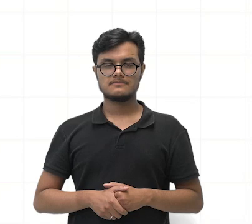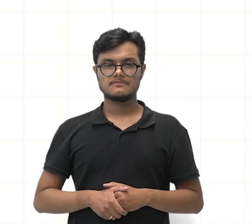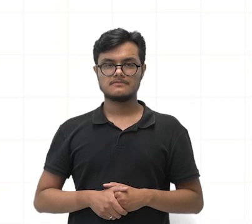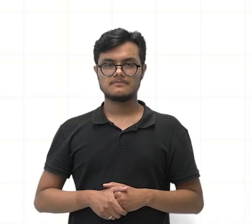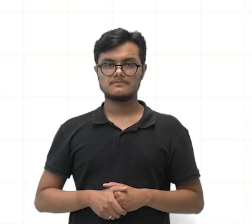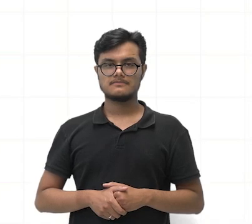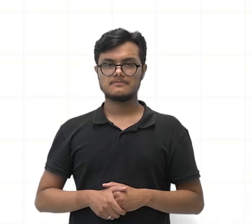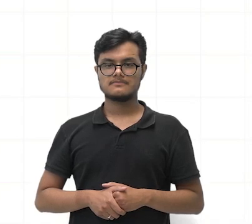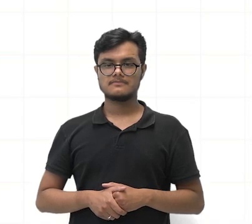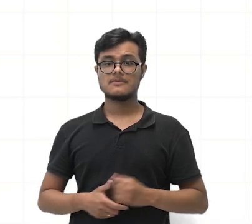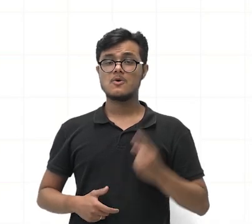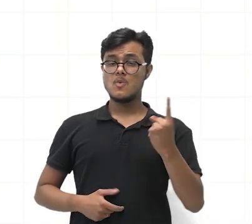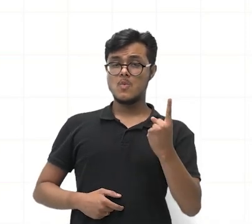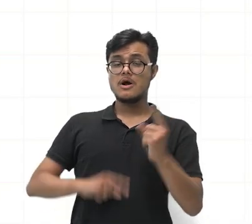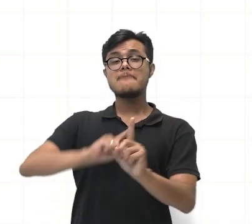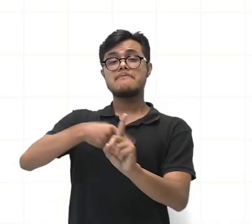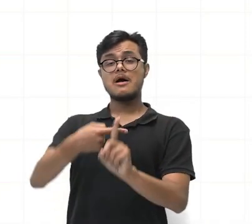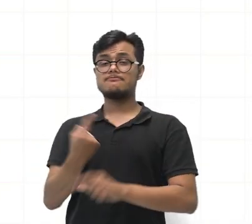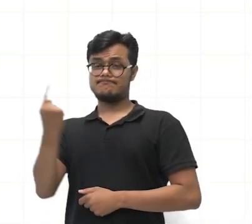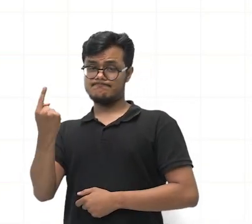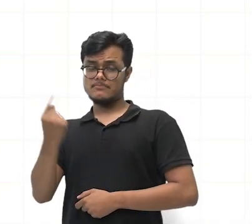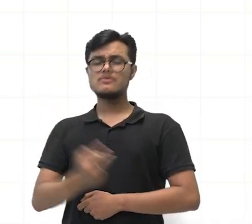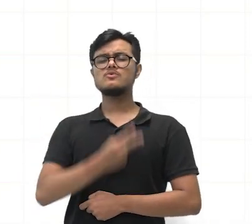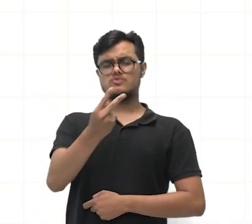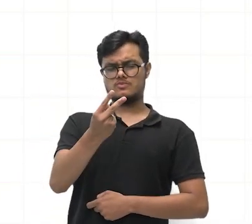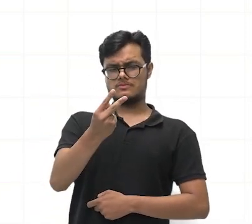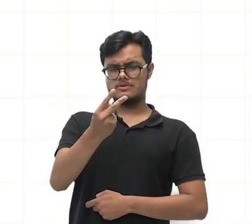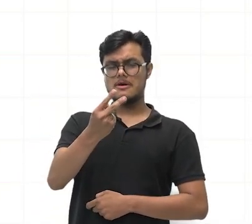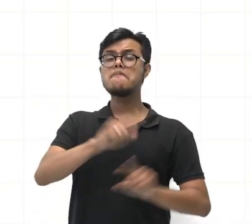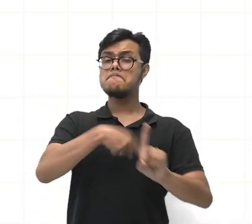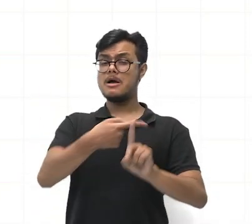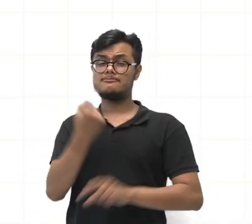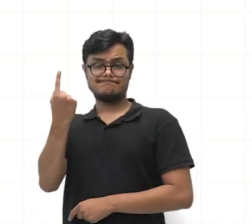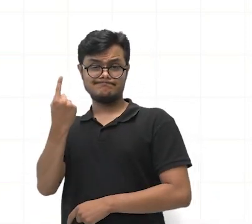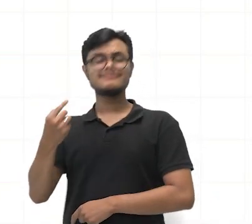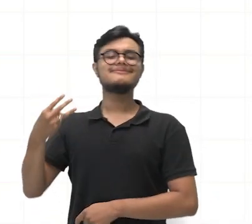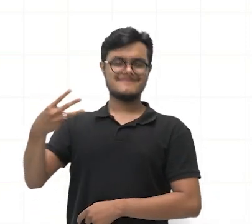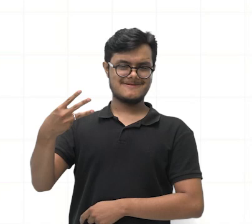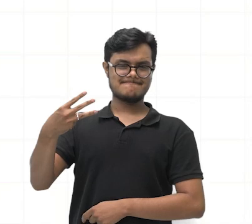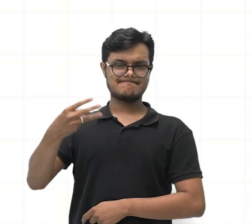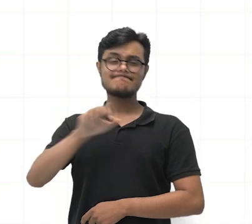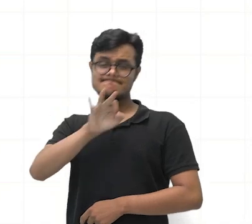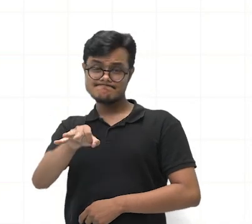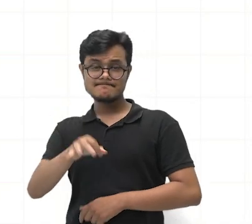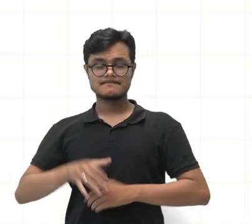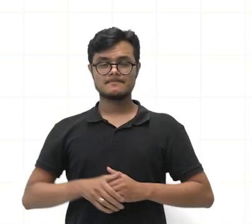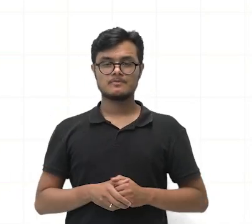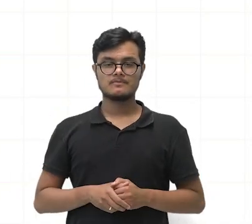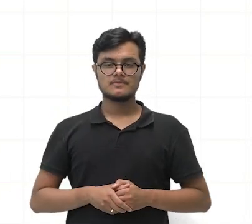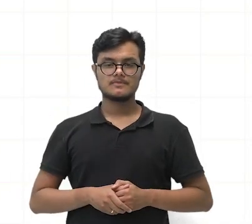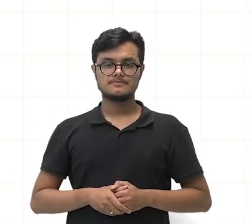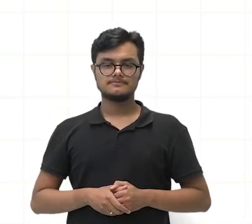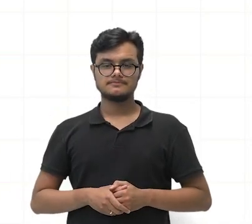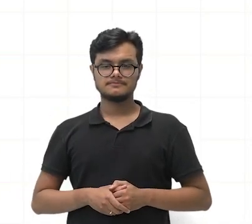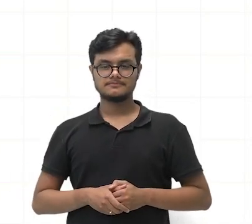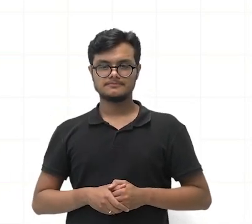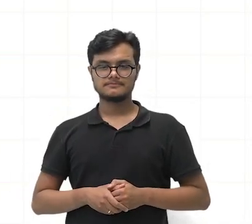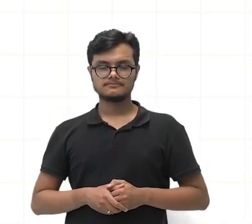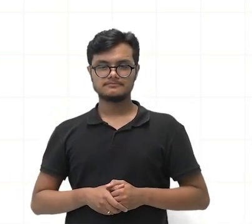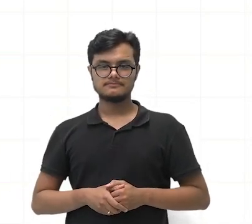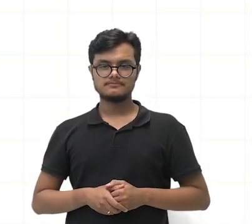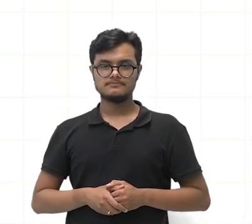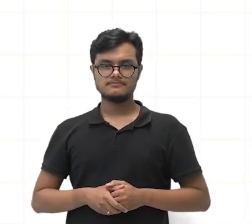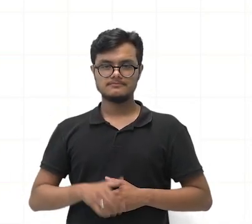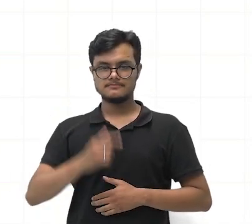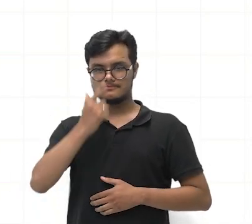ó. 1 mais 1 é 2, mais 1, 3. Tá legal? Então nós temos aqui,